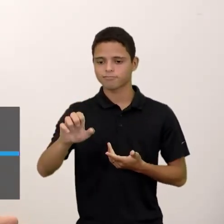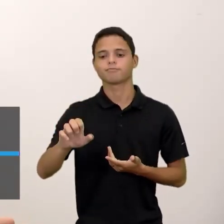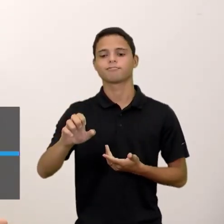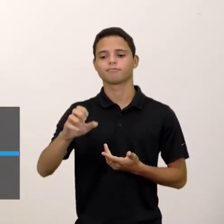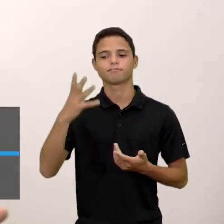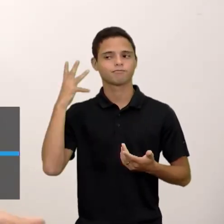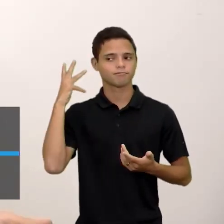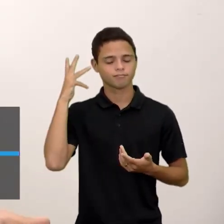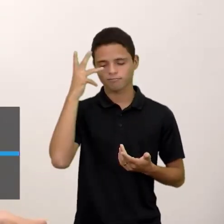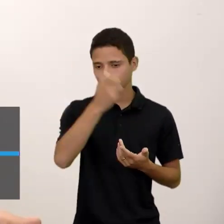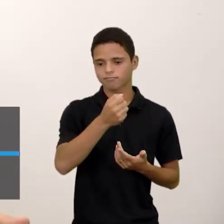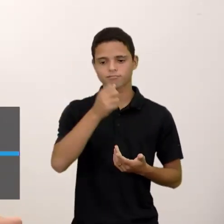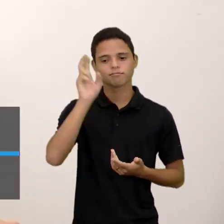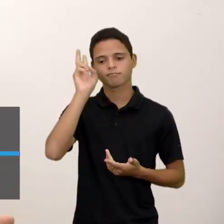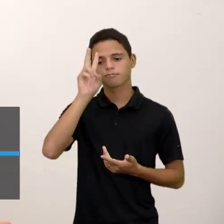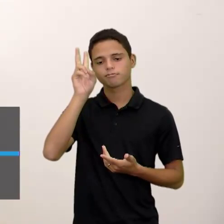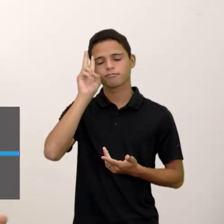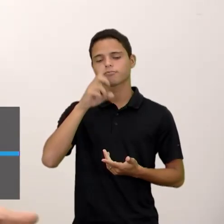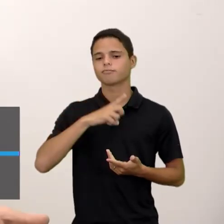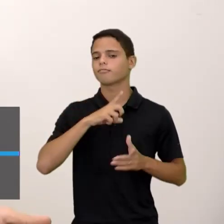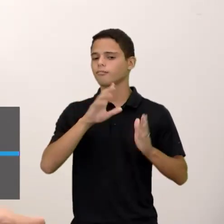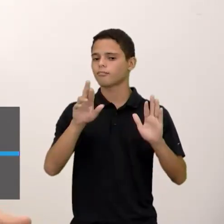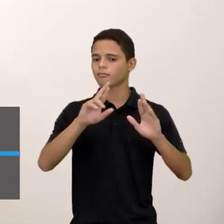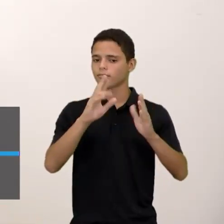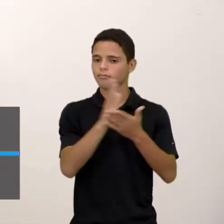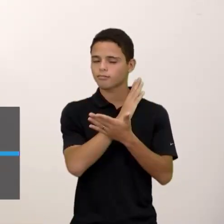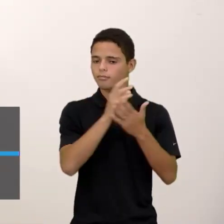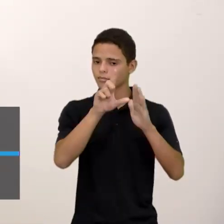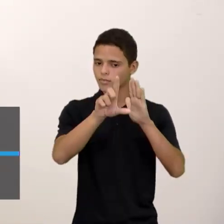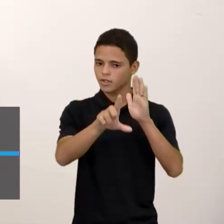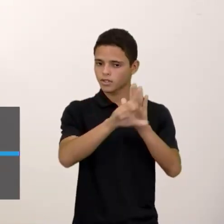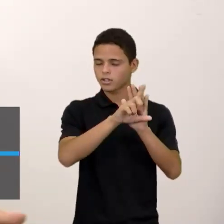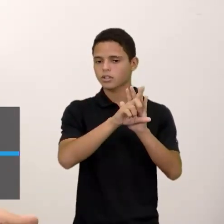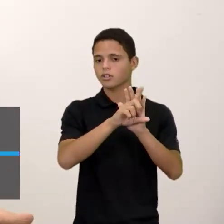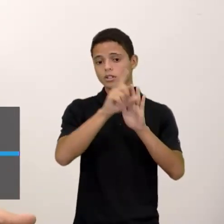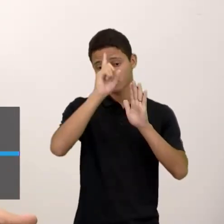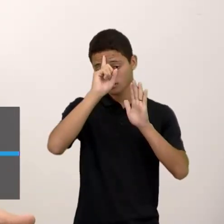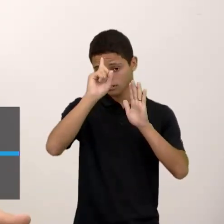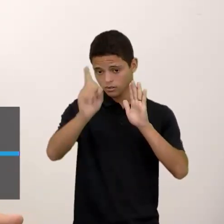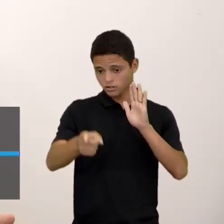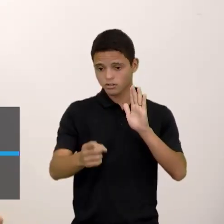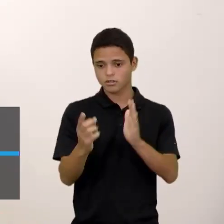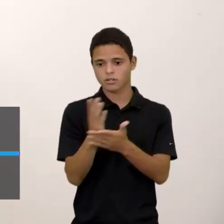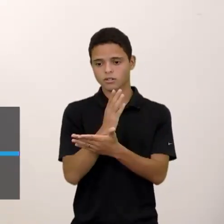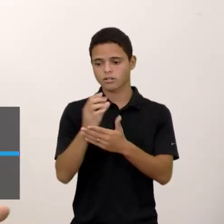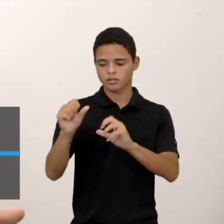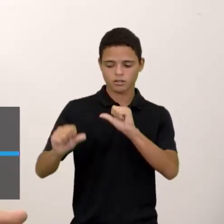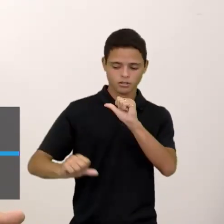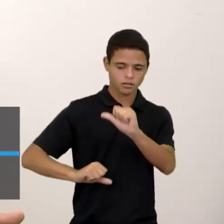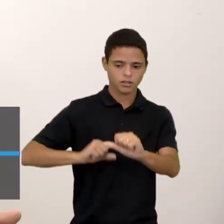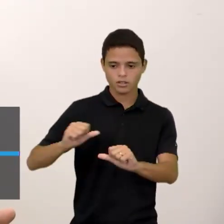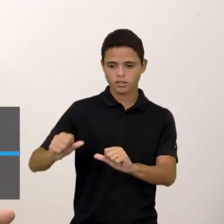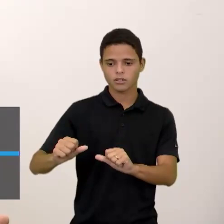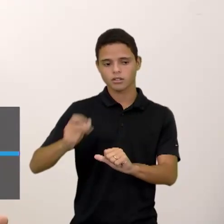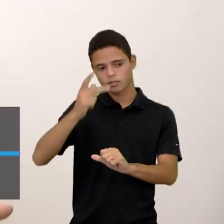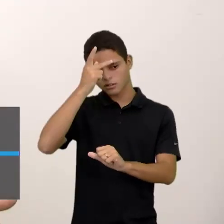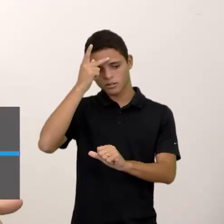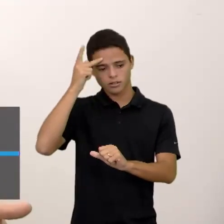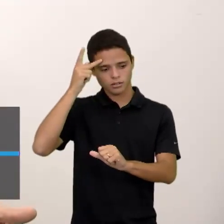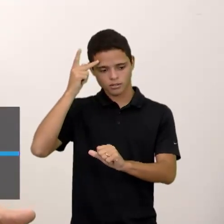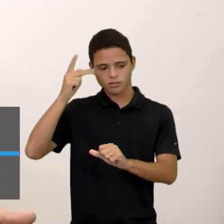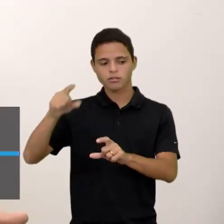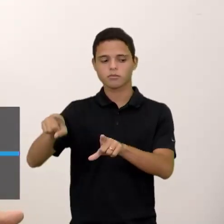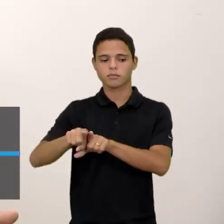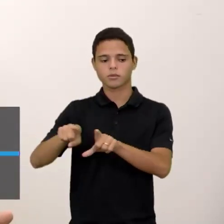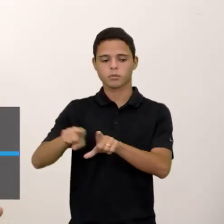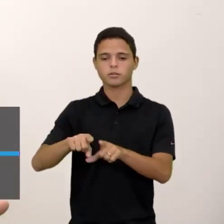salientar também que existem hoje legislações que garantem as modificações arquitetônicas, né, para receber as pessoas que